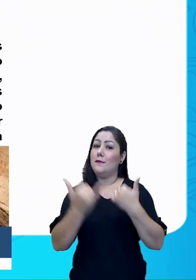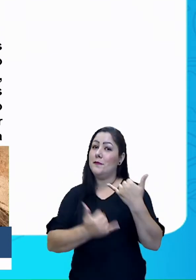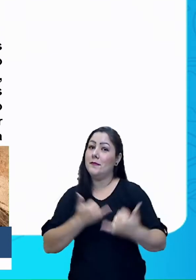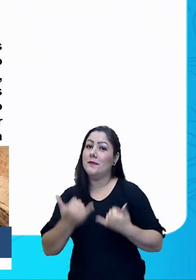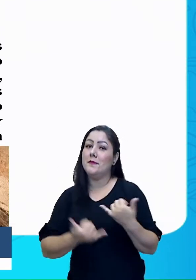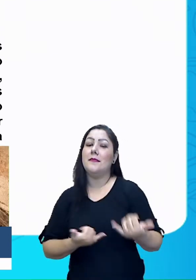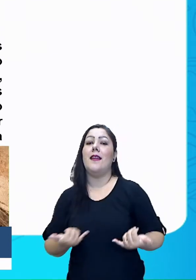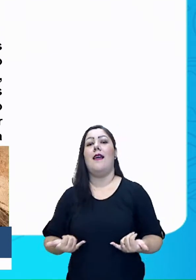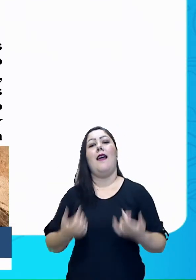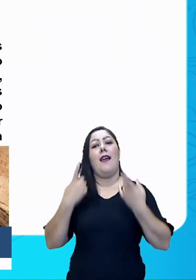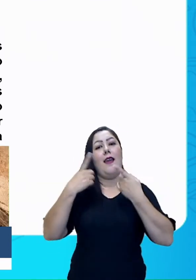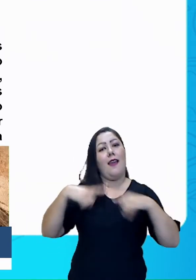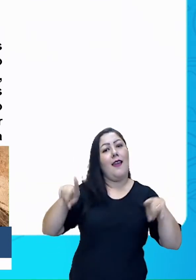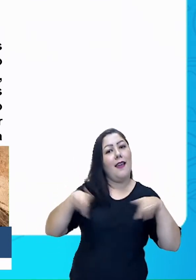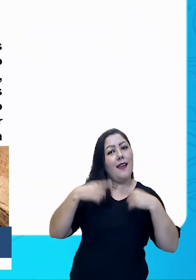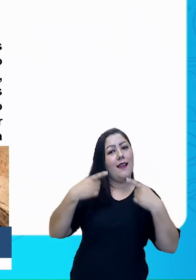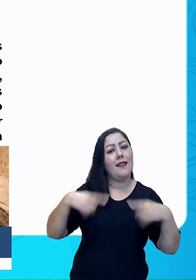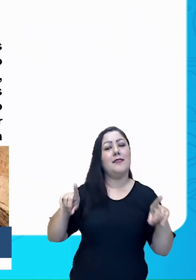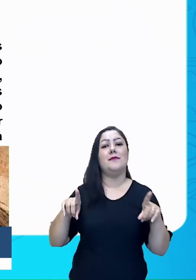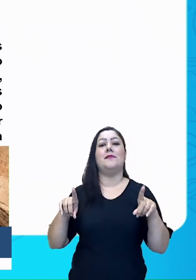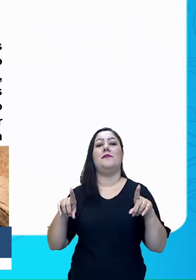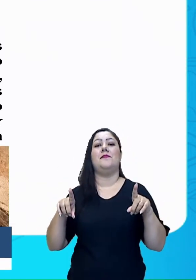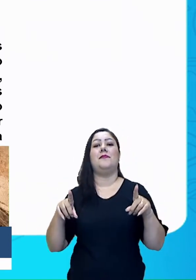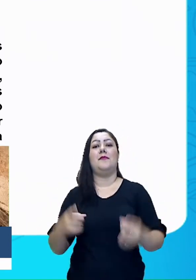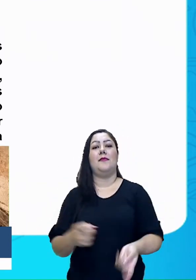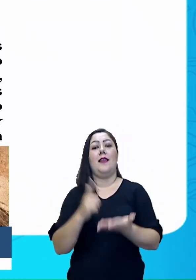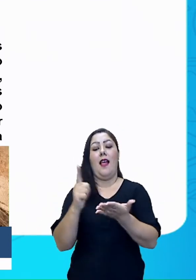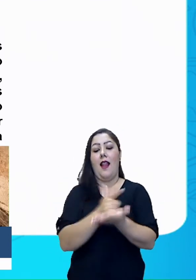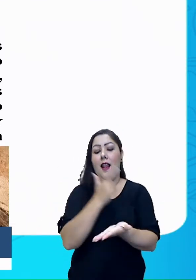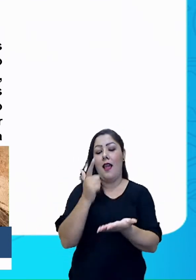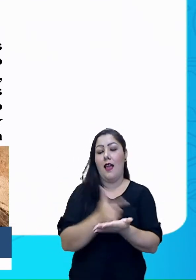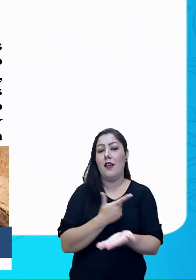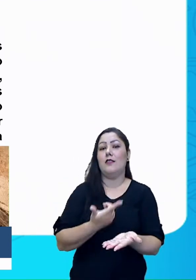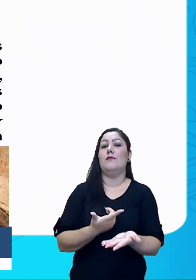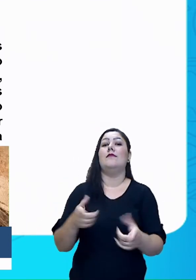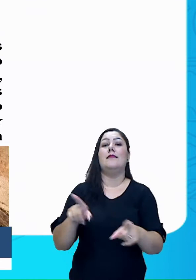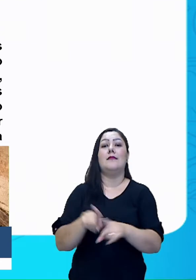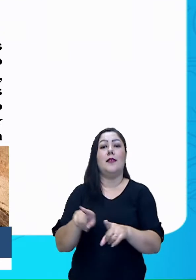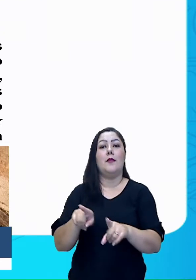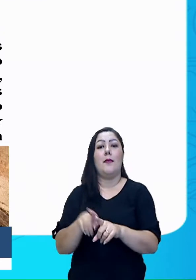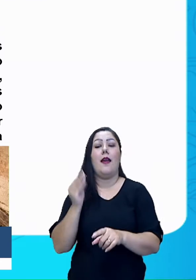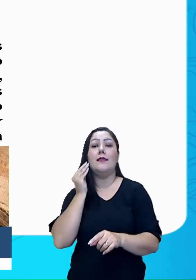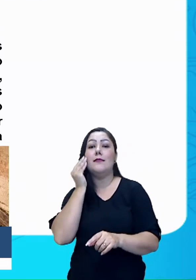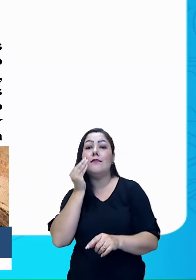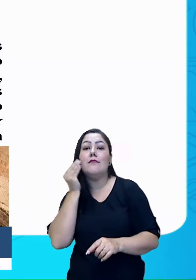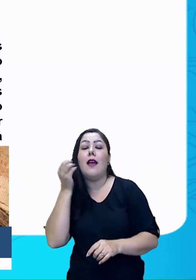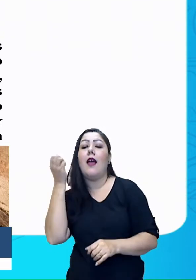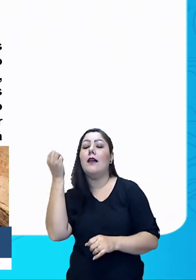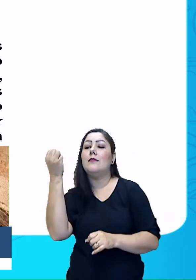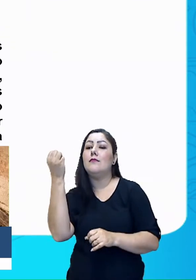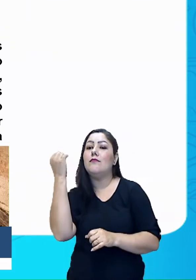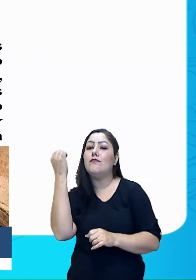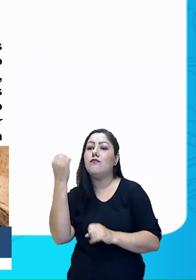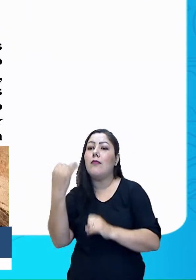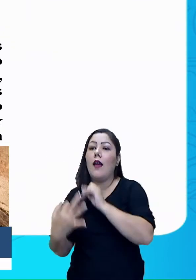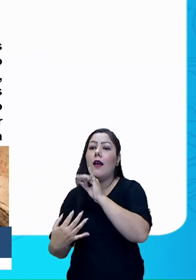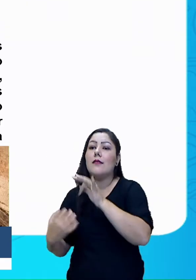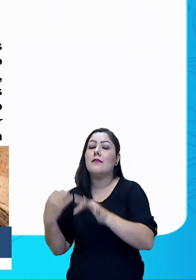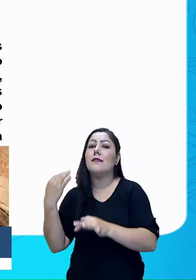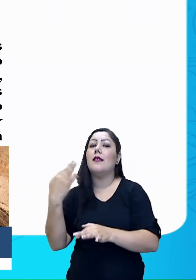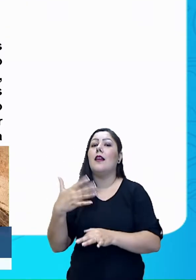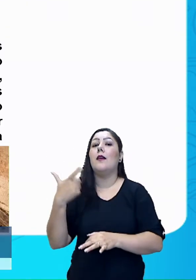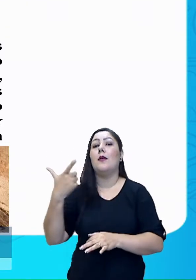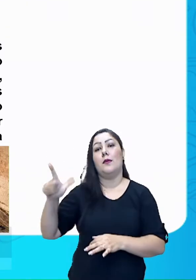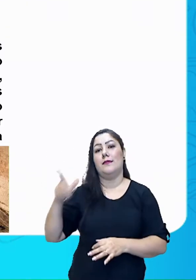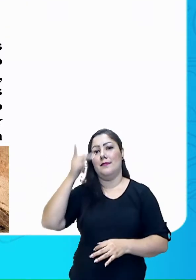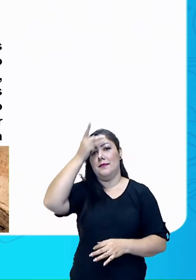brinquedos, músicas, livros e relatos de outras pessoas. Até as cidades podem